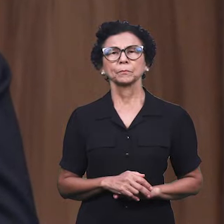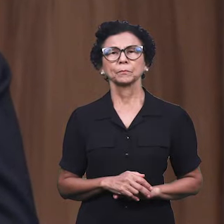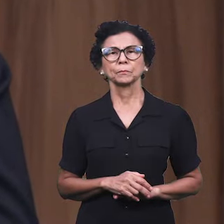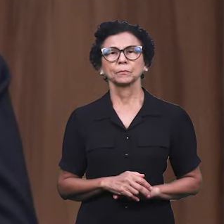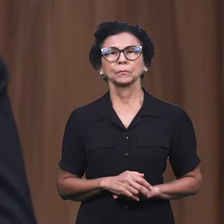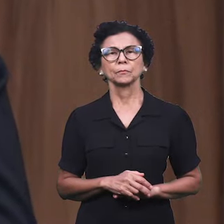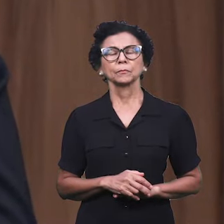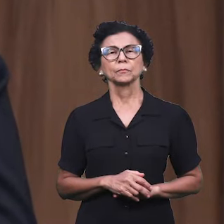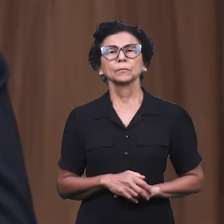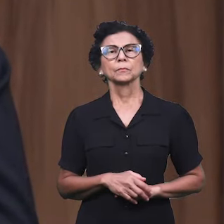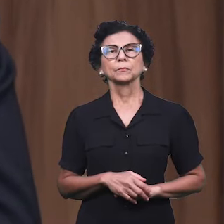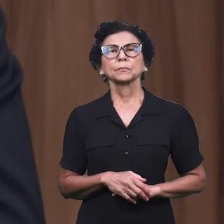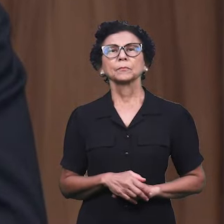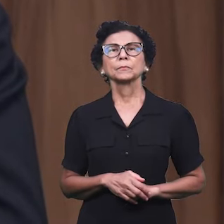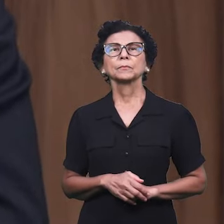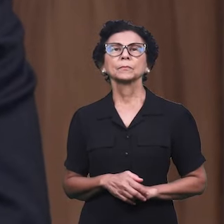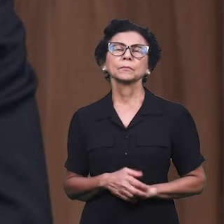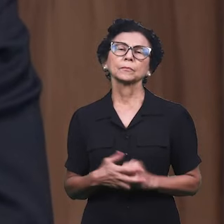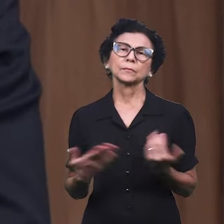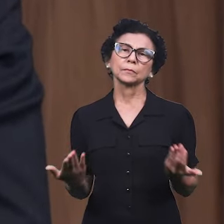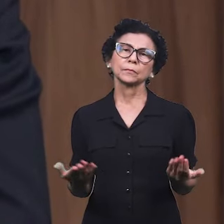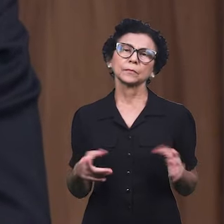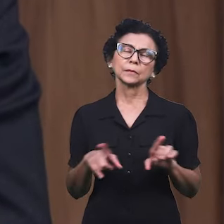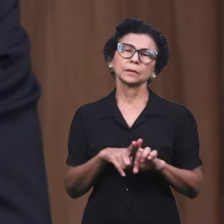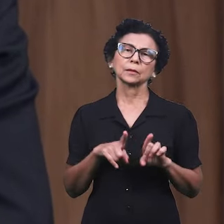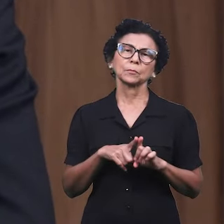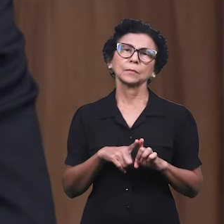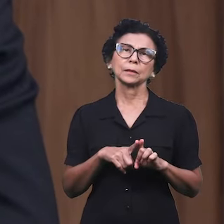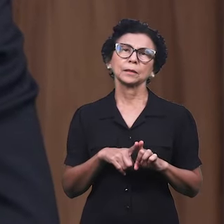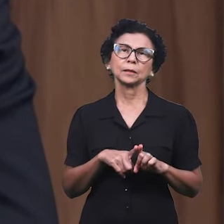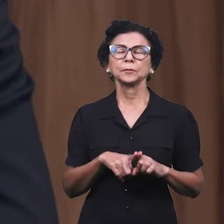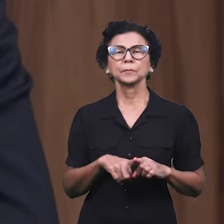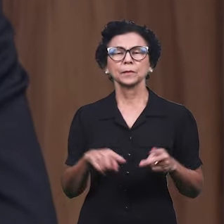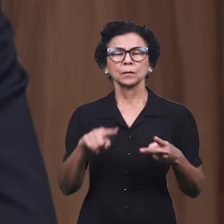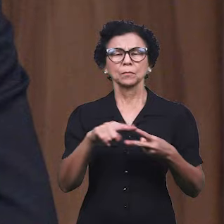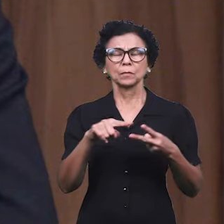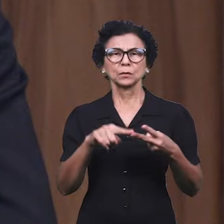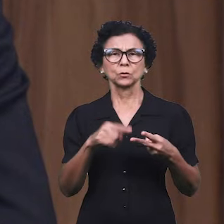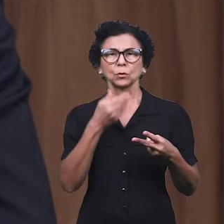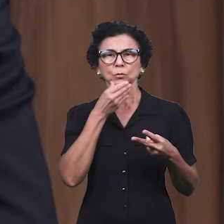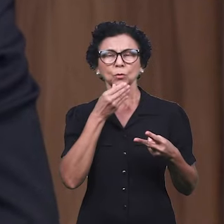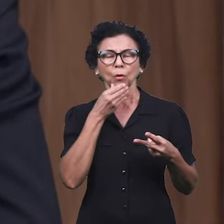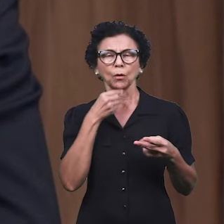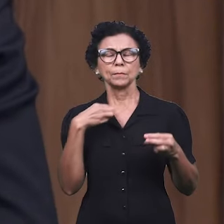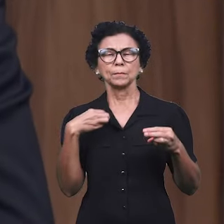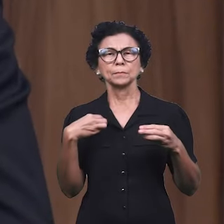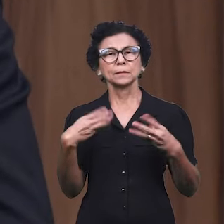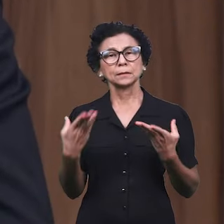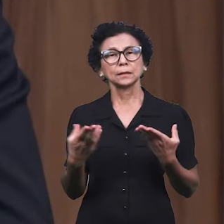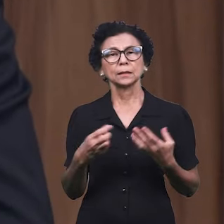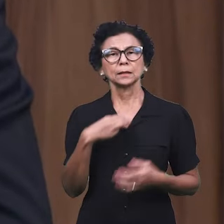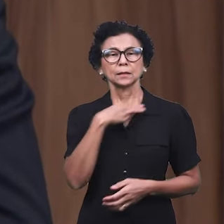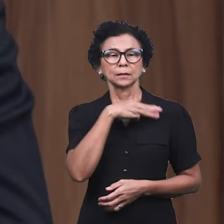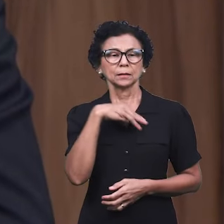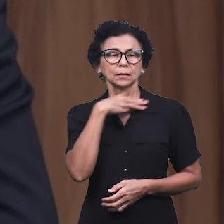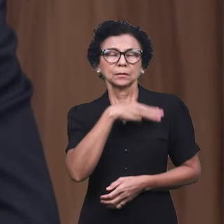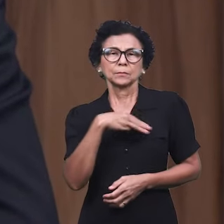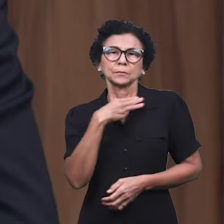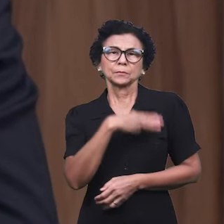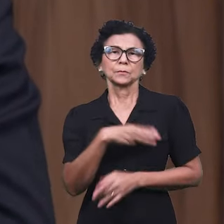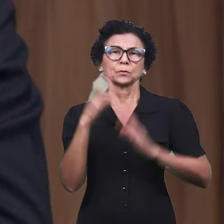Senhor, cooperador também, e Epáfras, que na verdade era ministro do Evangelho naquela região. Agora eu